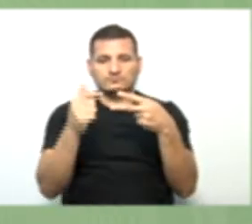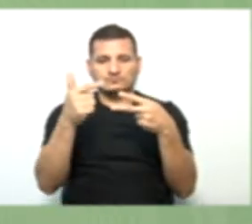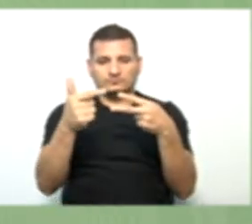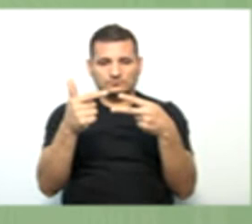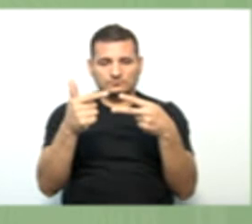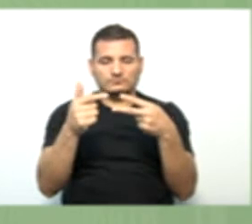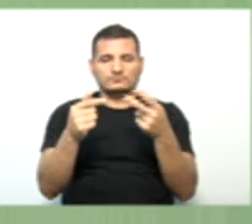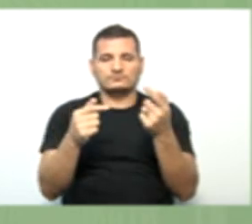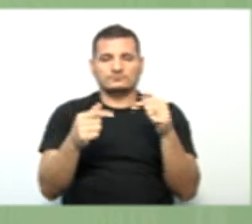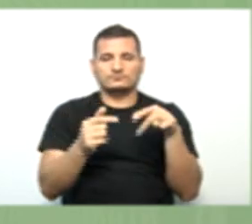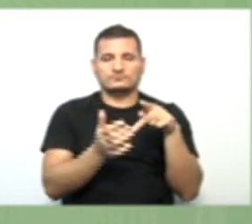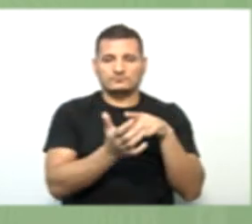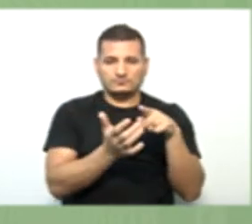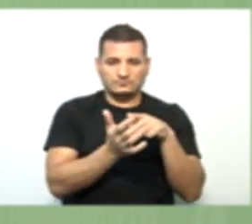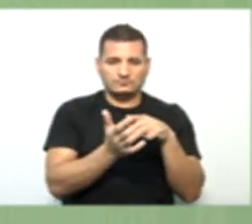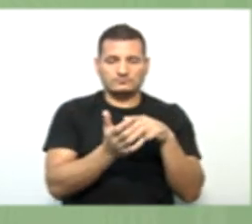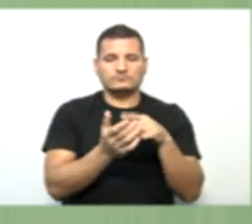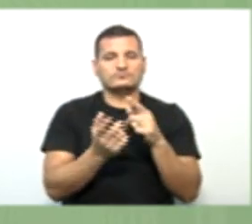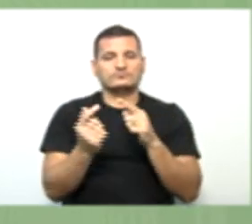verdadeiro, certo?